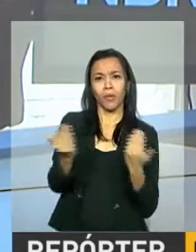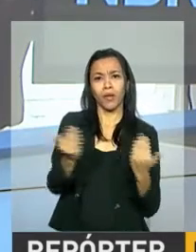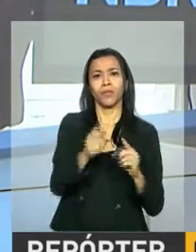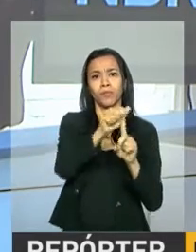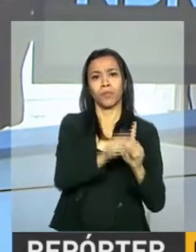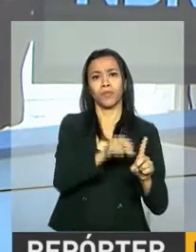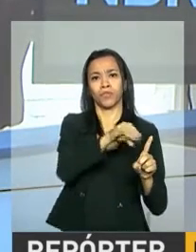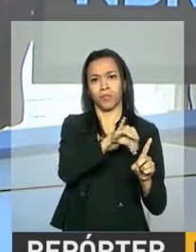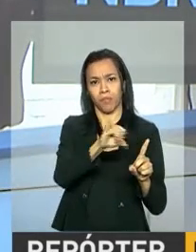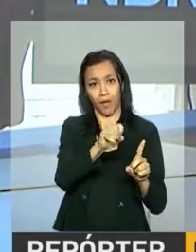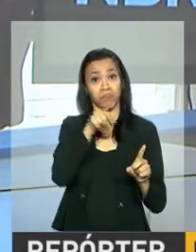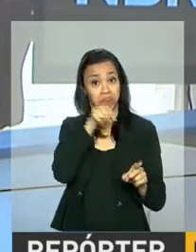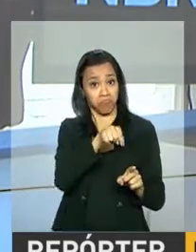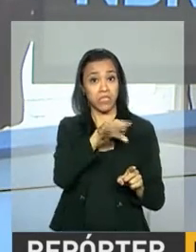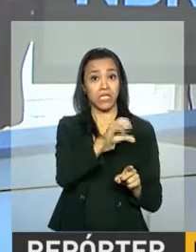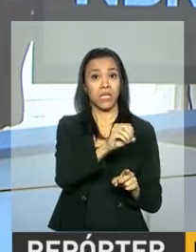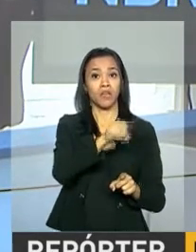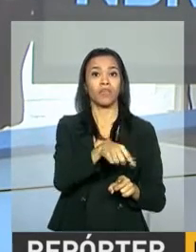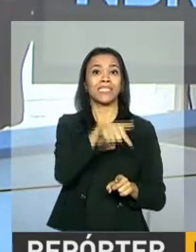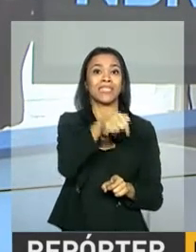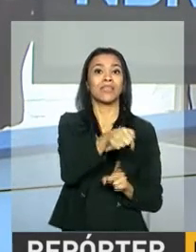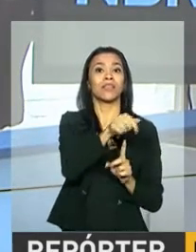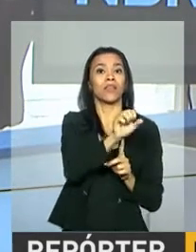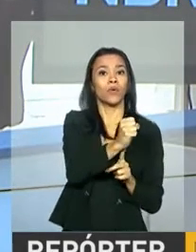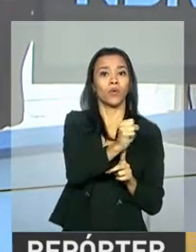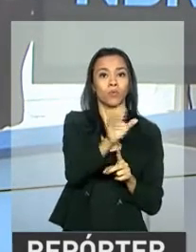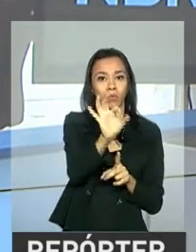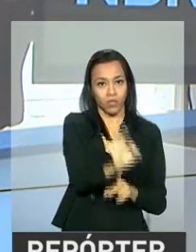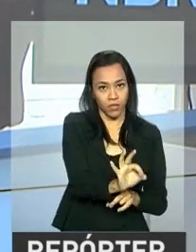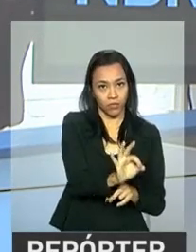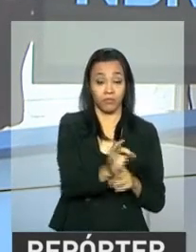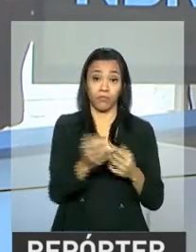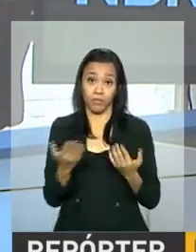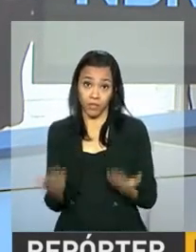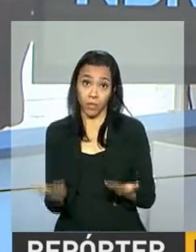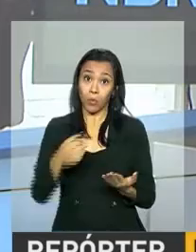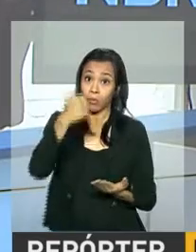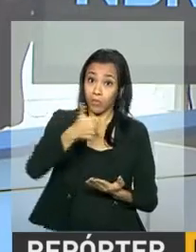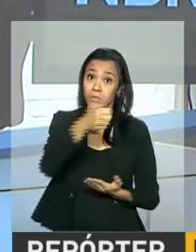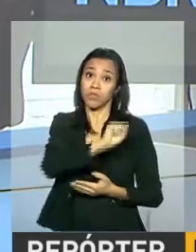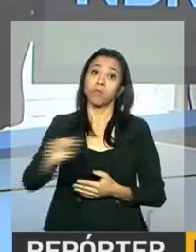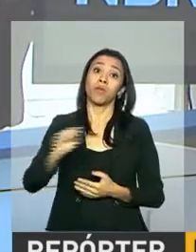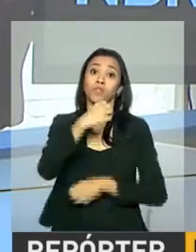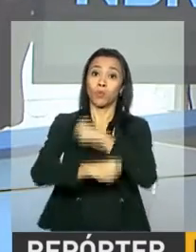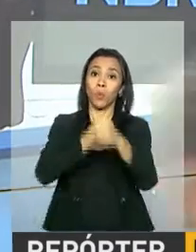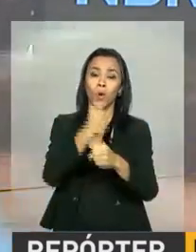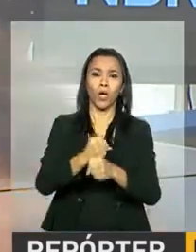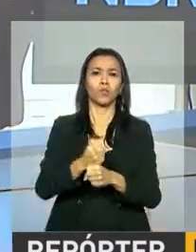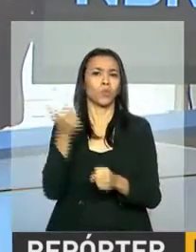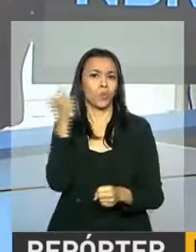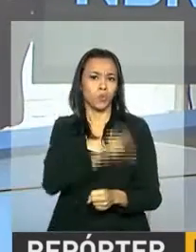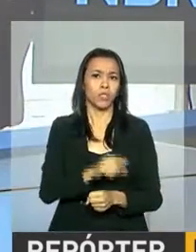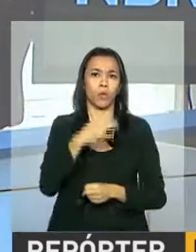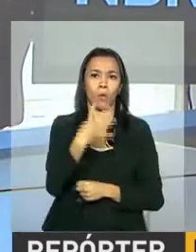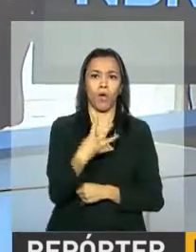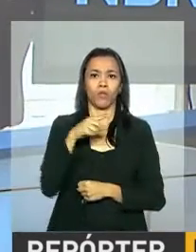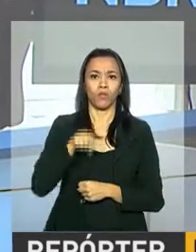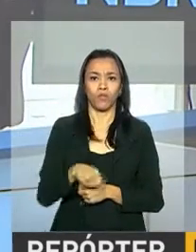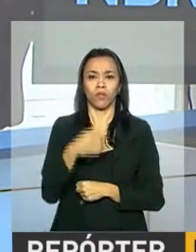maio que foi de 0,78 por cento conheço o primeiro semestre do ano fechou em